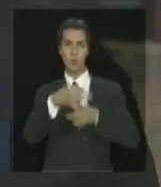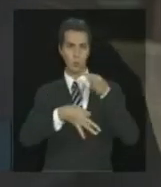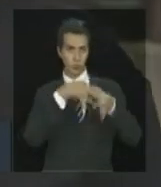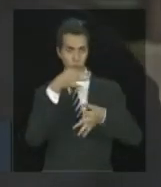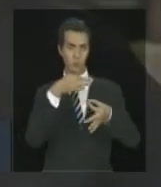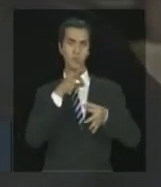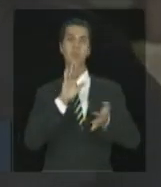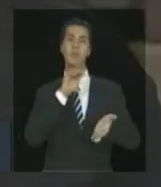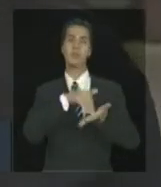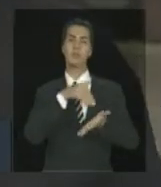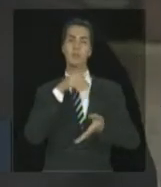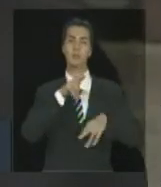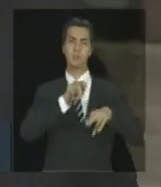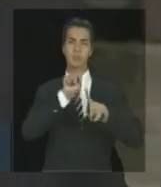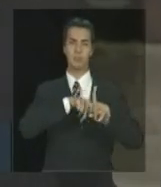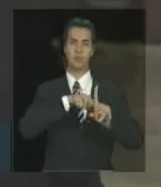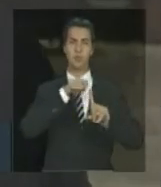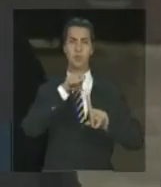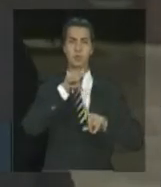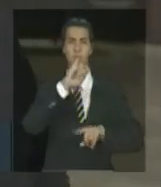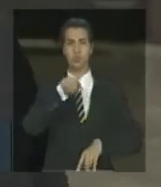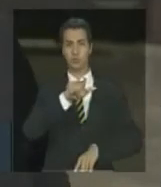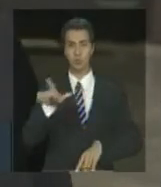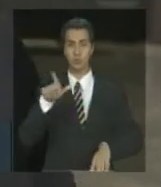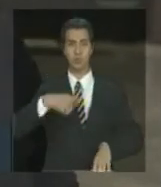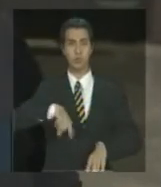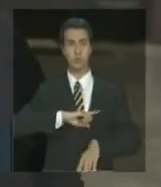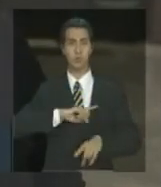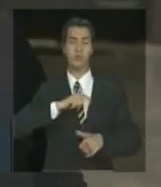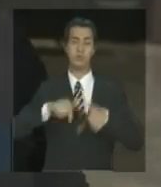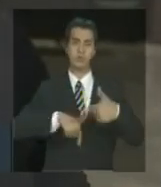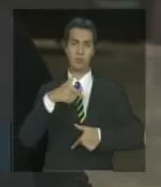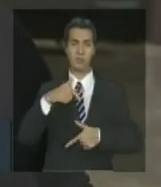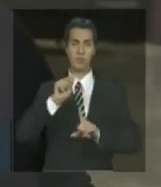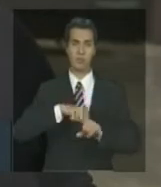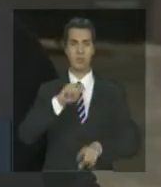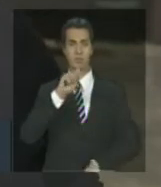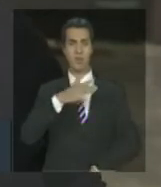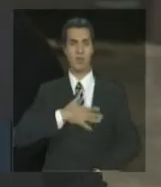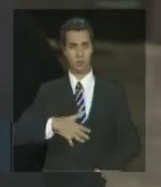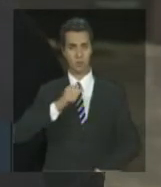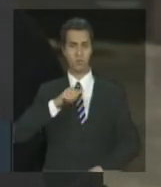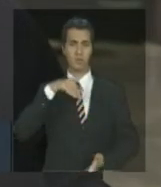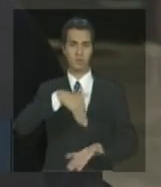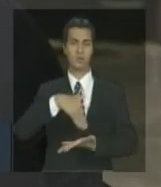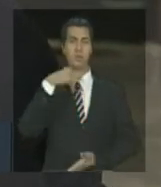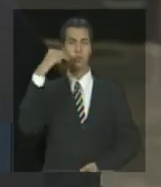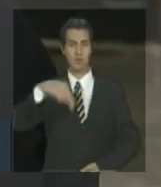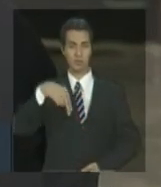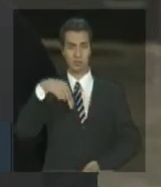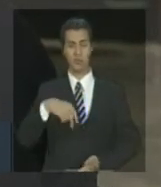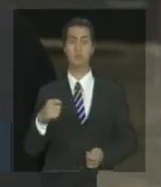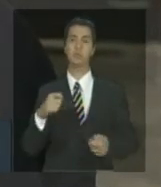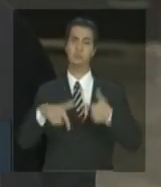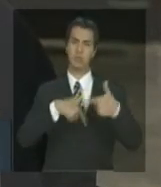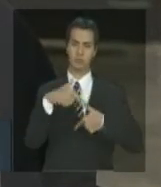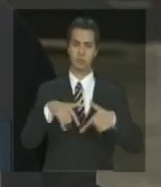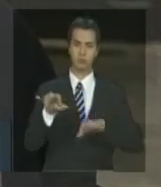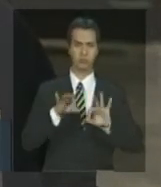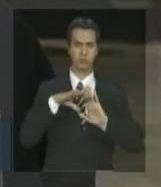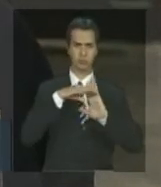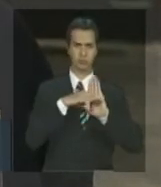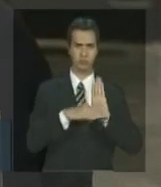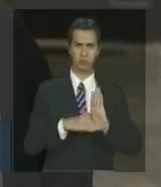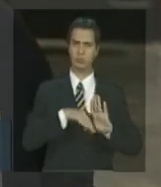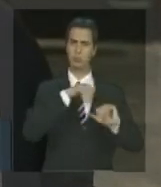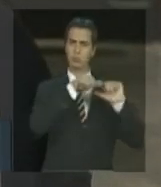julho, nós trabalharíamos de agosto a novembro na consolidação dos planos e na consolidação da revisão do Plano Nacional de